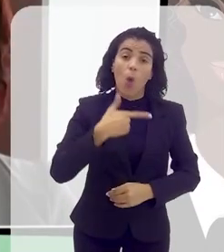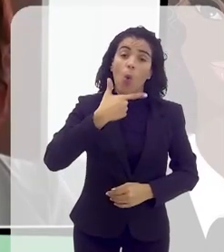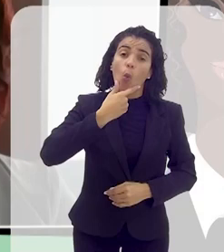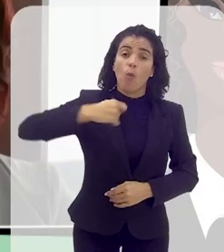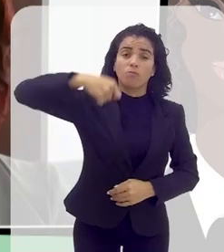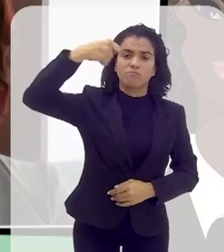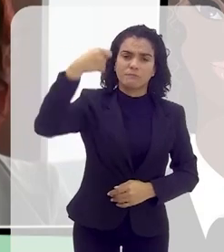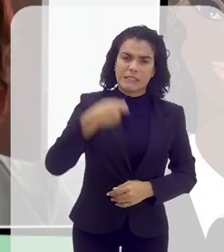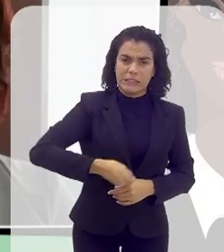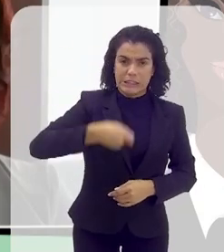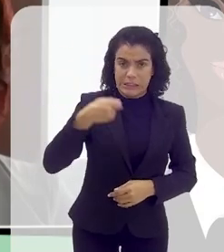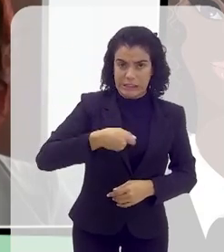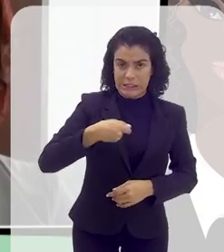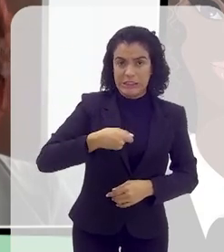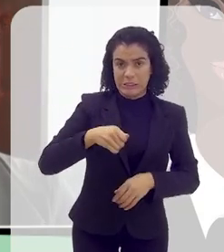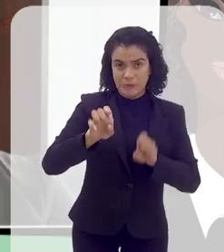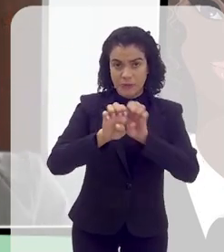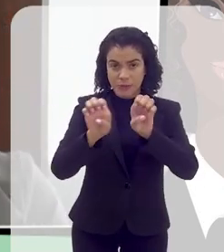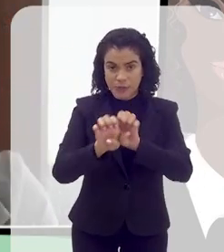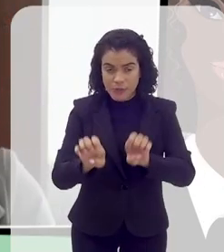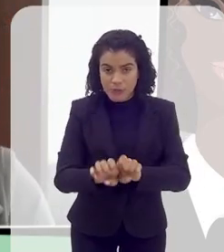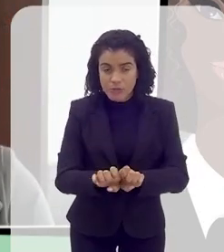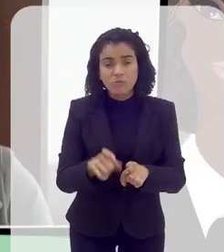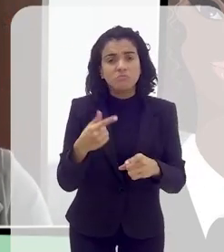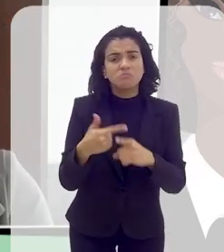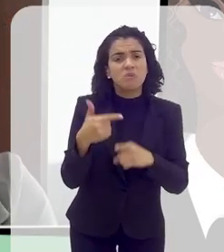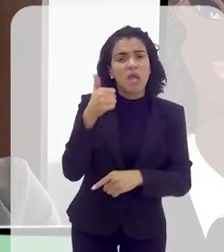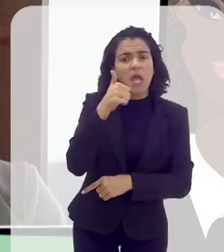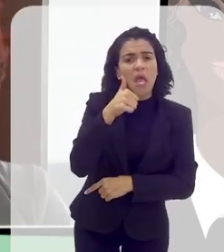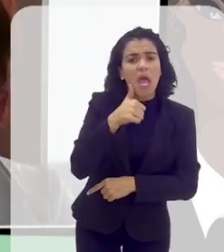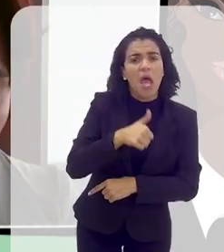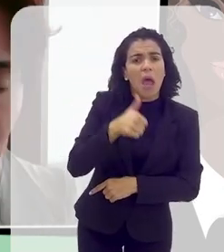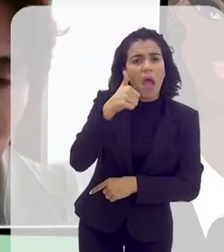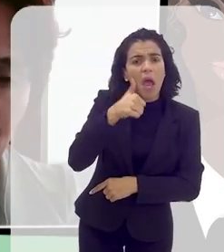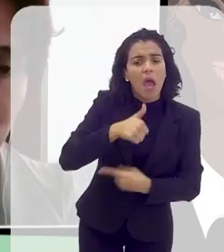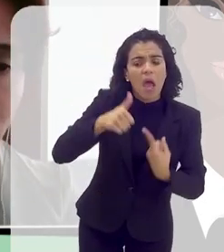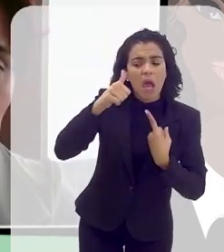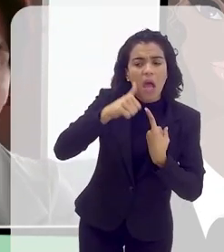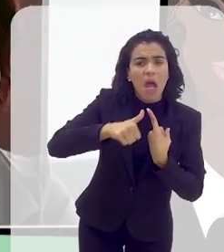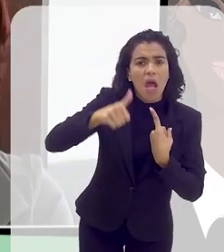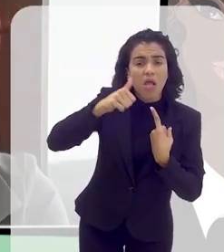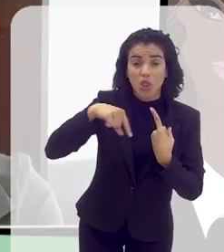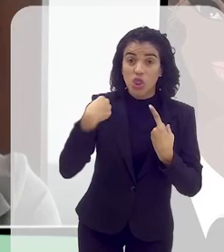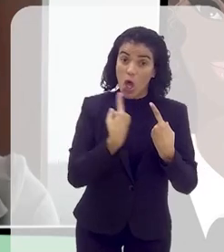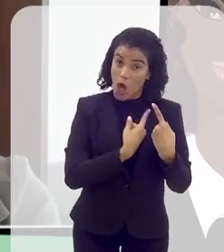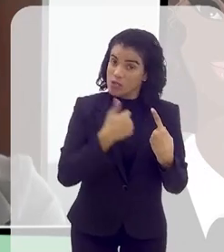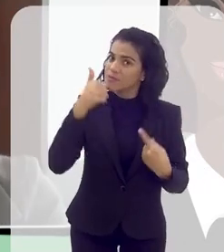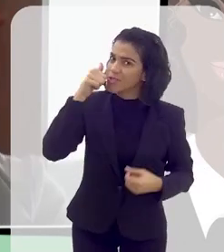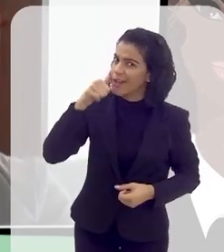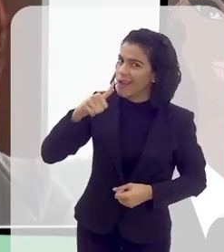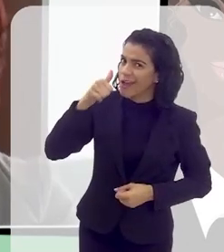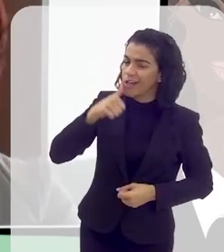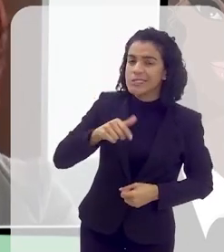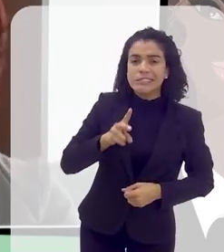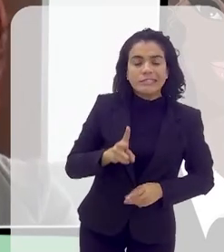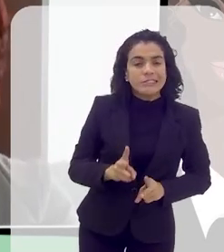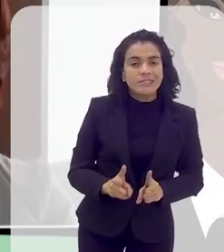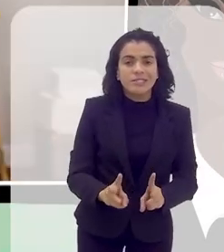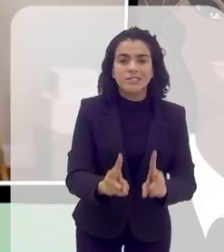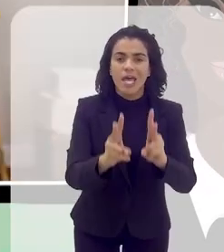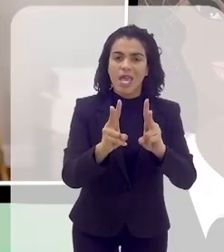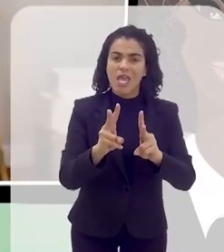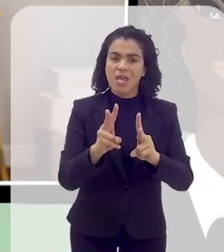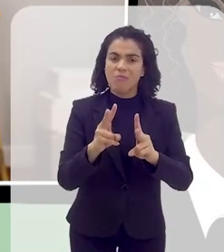seja o nosso machismo estrutural. Porque por que que a mulher, ela sempre se coloca nessa, nós mulheres, né? A